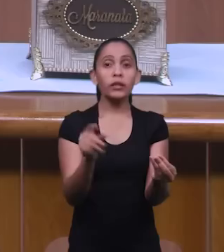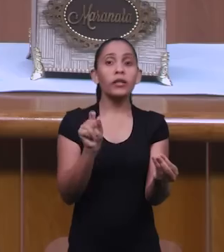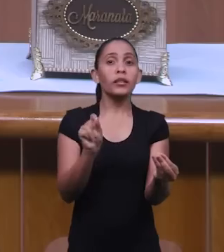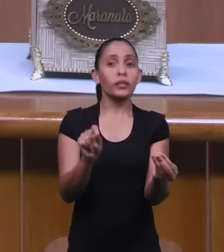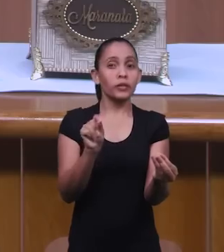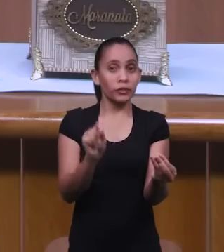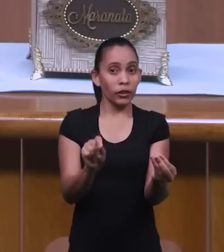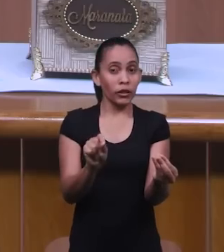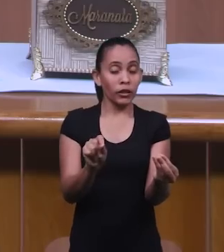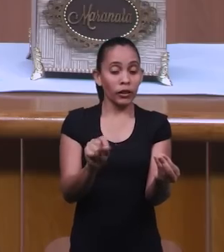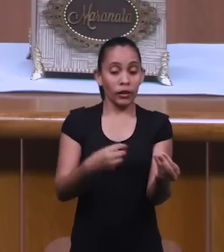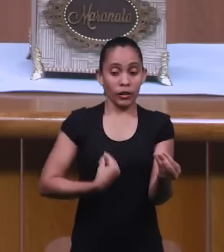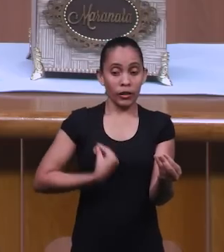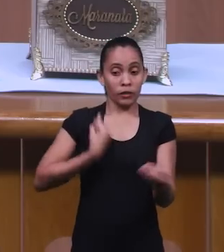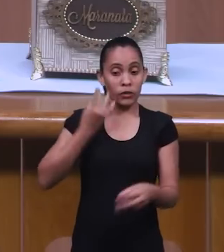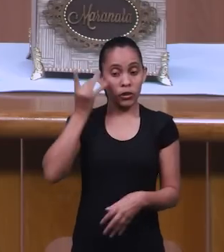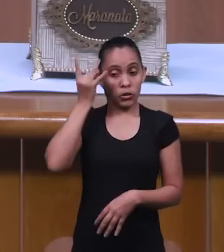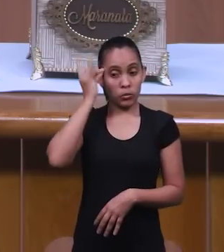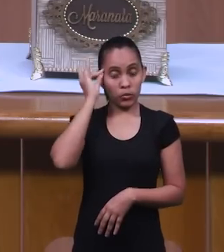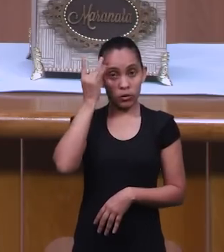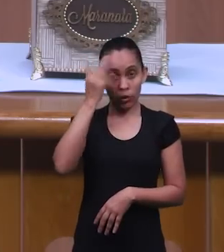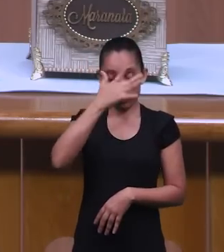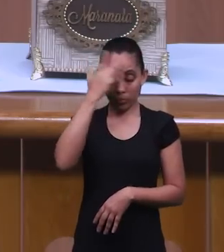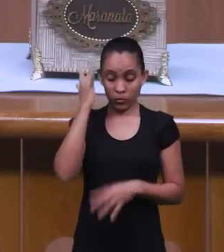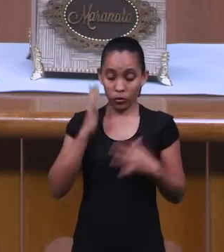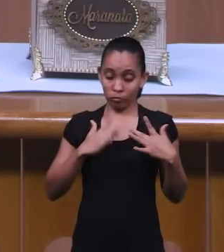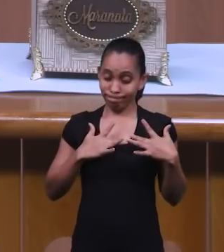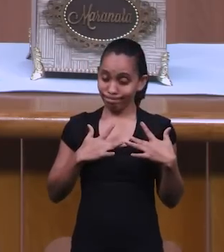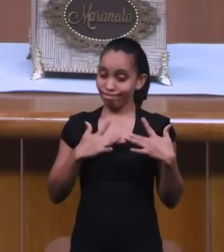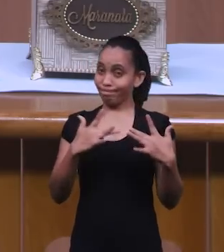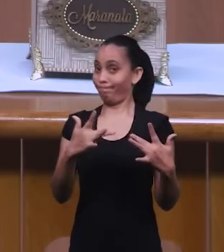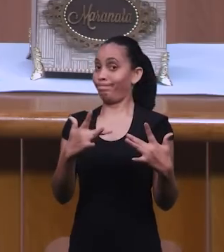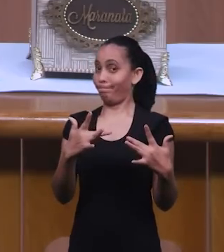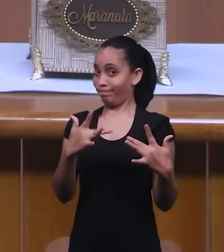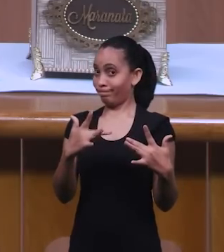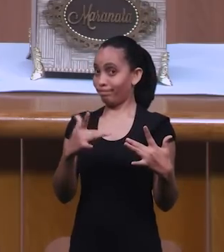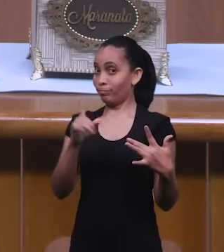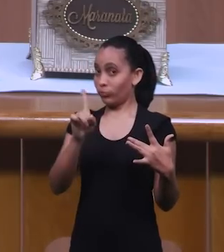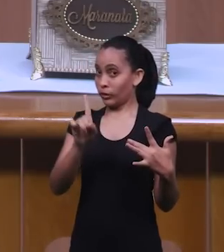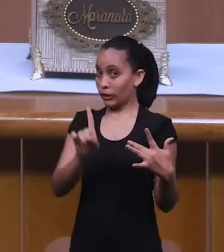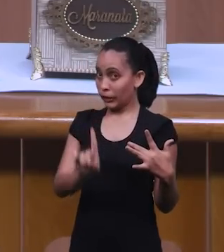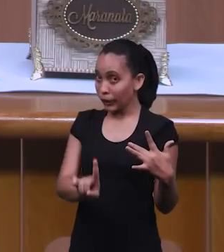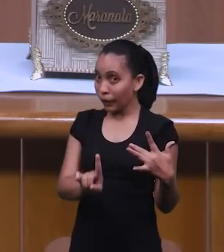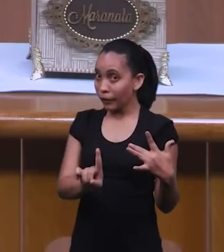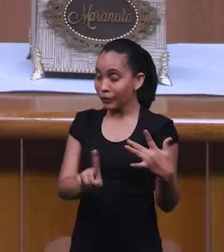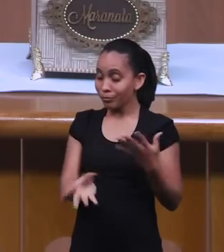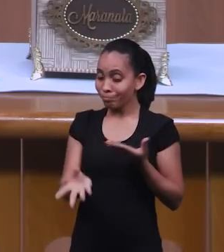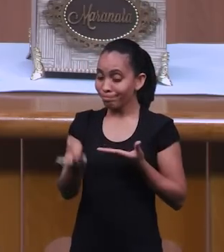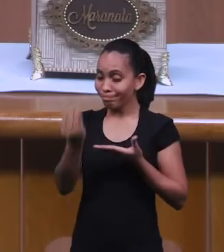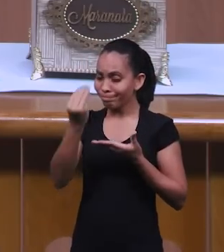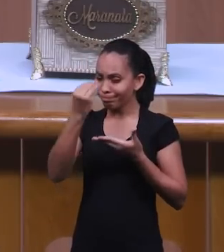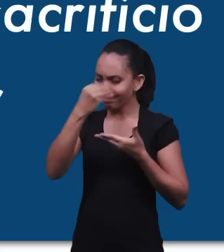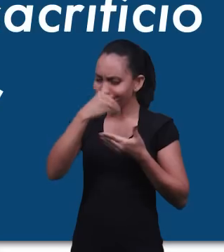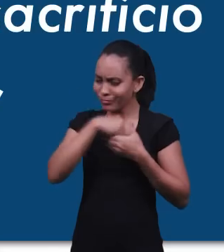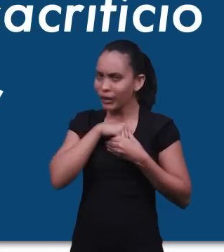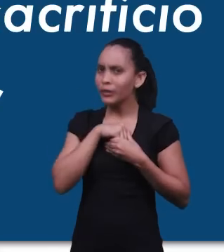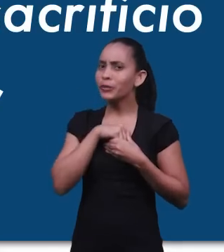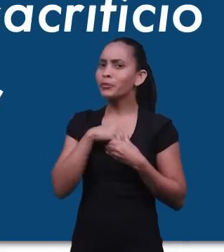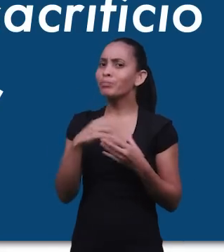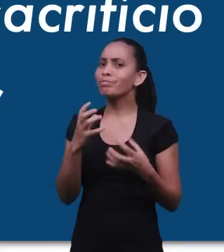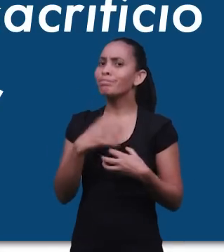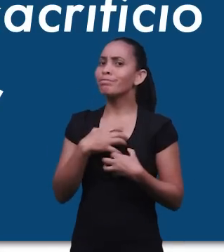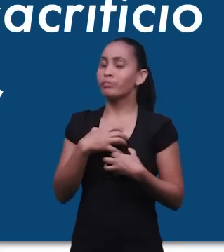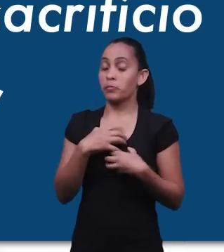espiritual daqueles que assim fizeram. Então, é fruto que aumente a vossa conta, fruto.